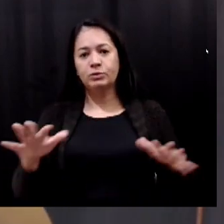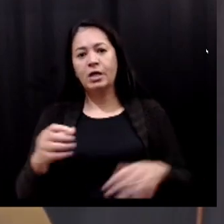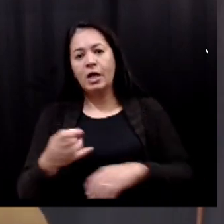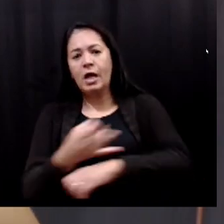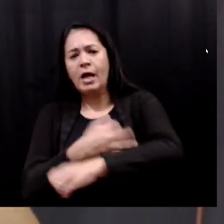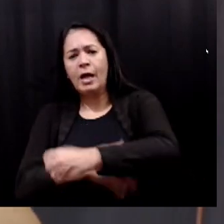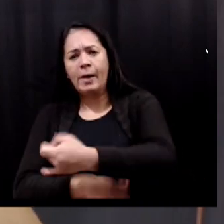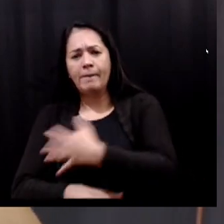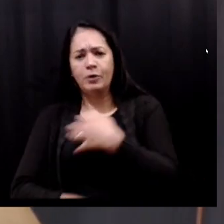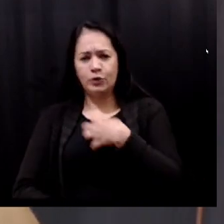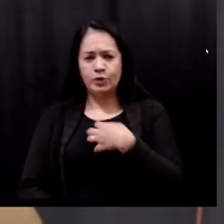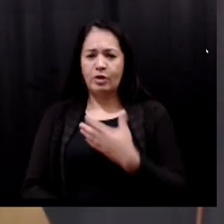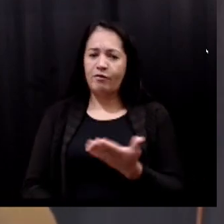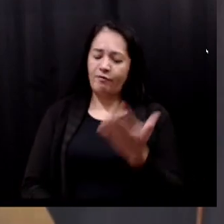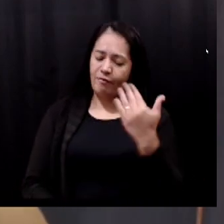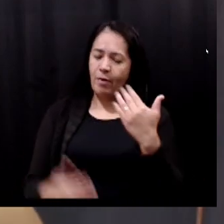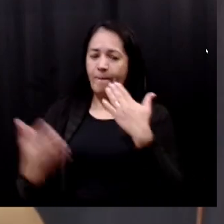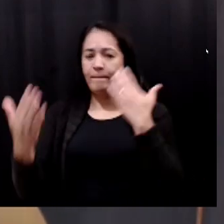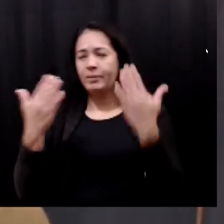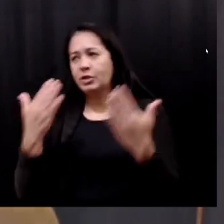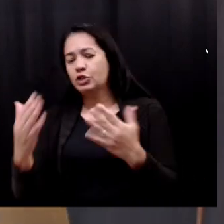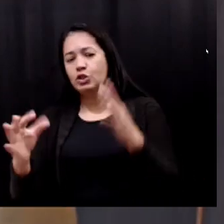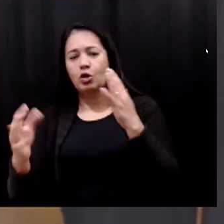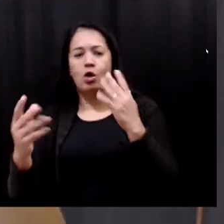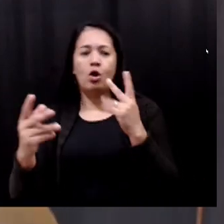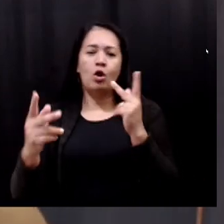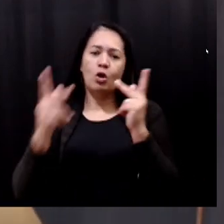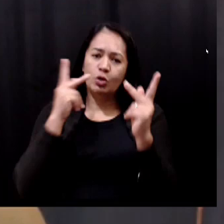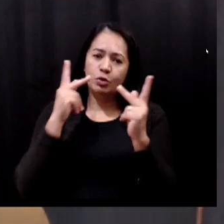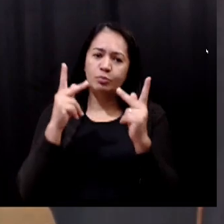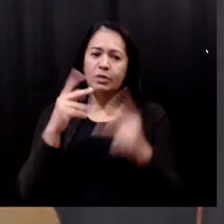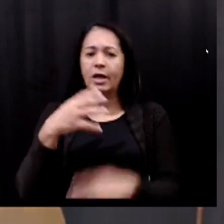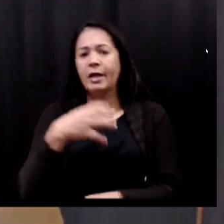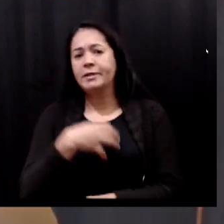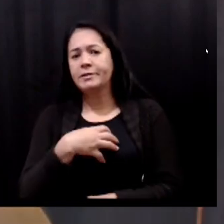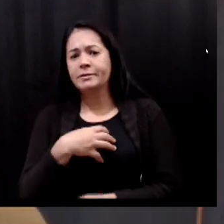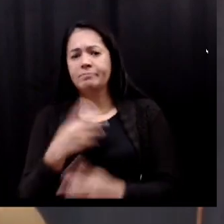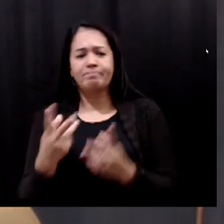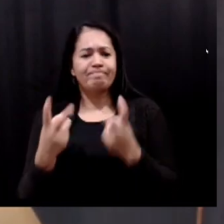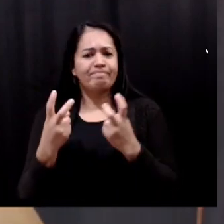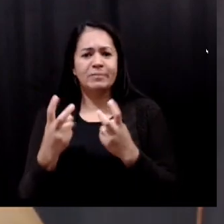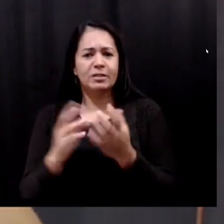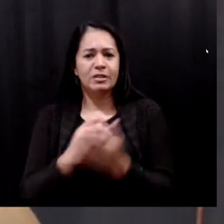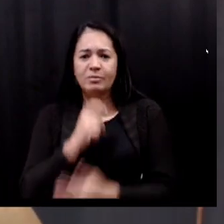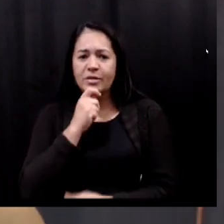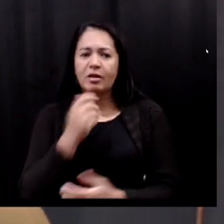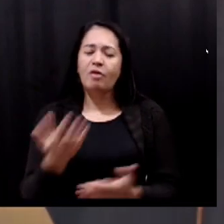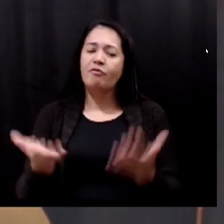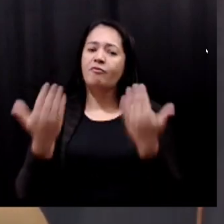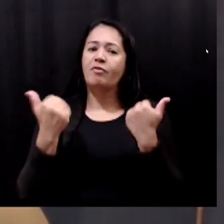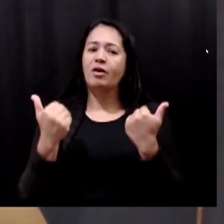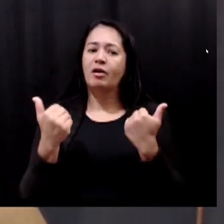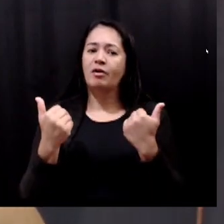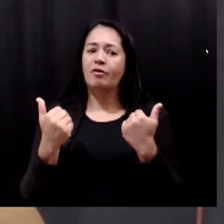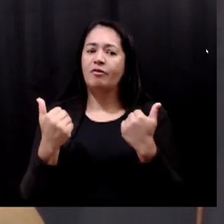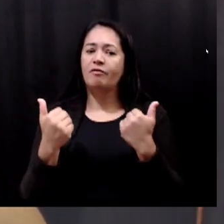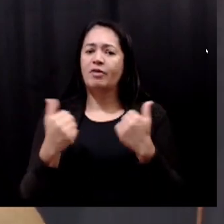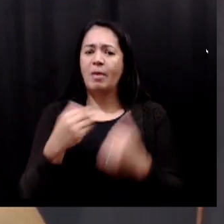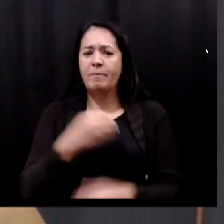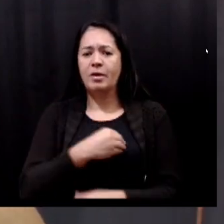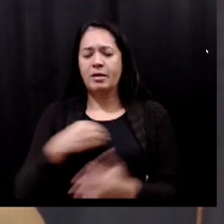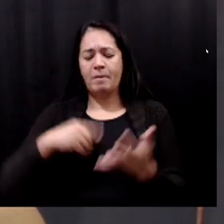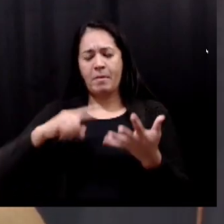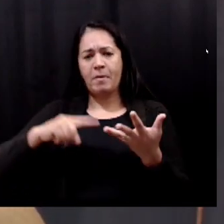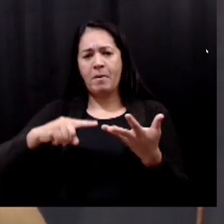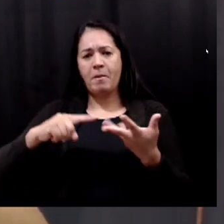no psicólogo, no psiquiatra. São sintomas não identificados? Então vamos fazer uma batelada de exames. Mas é